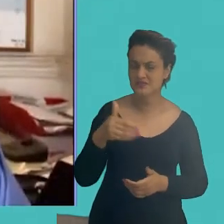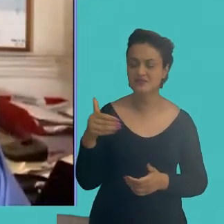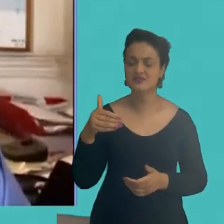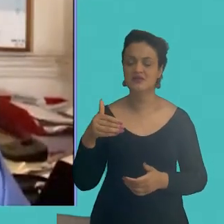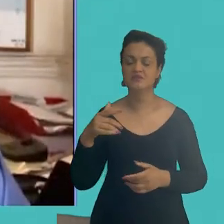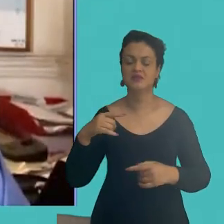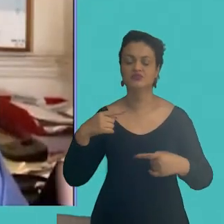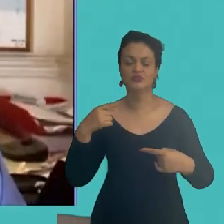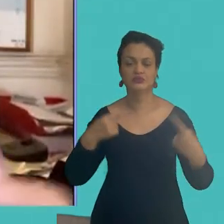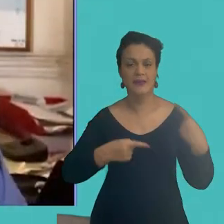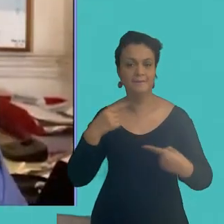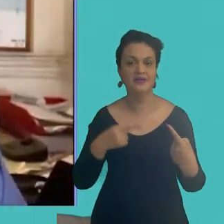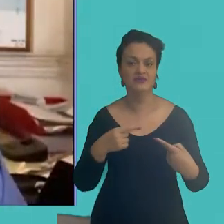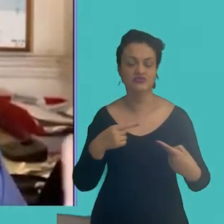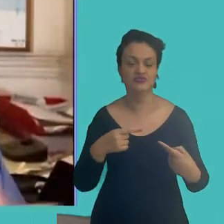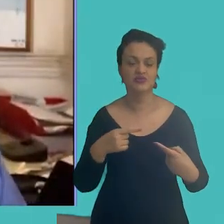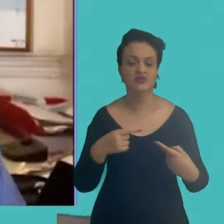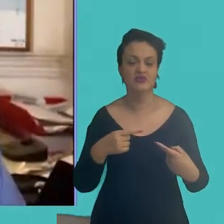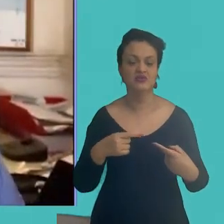em boa medida,